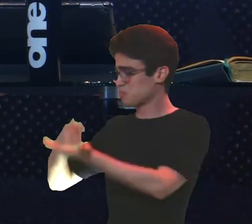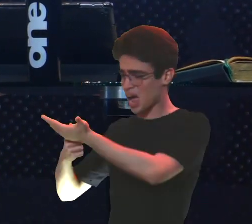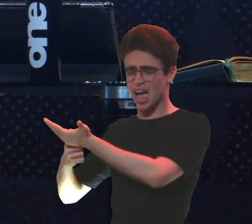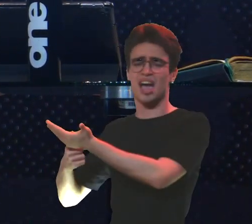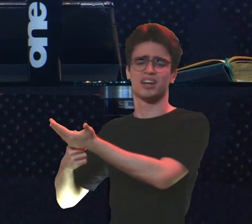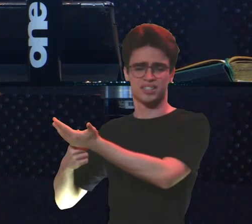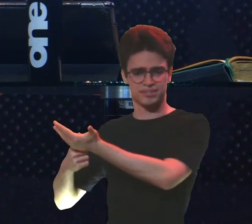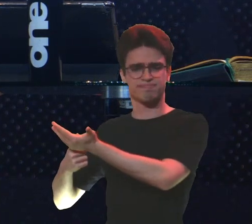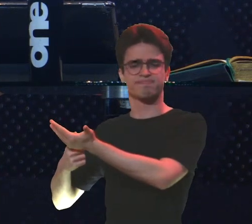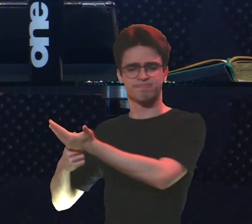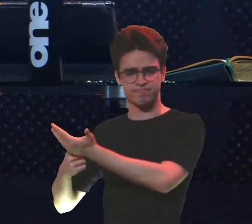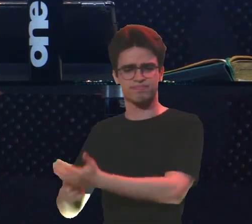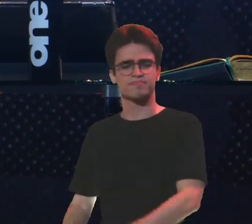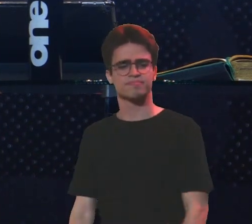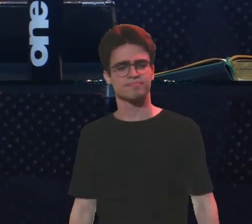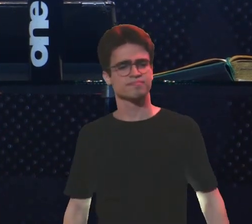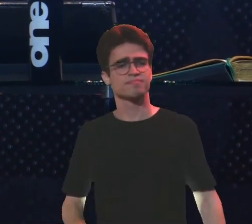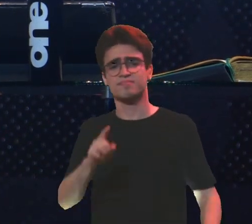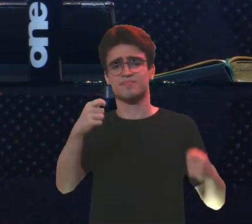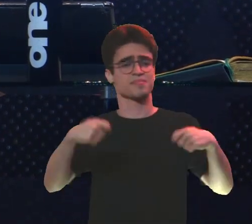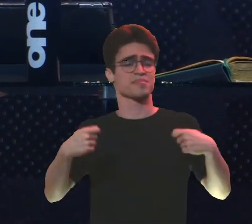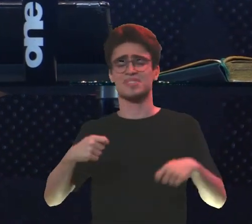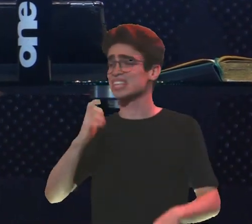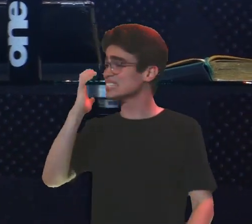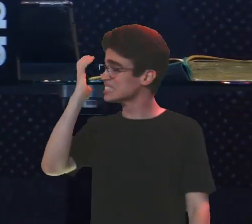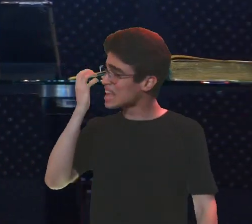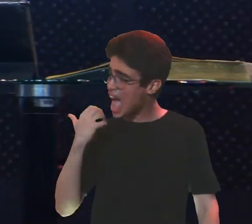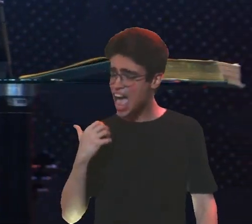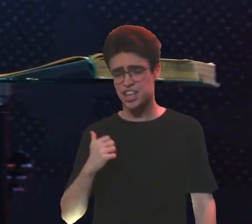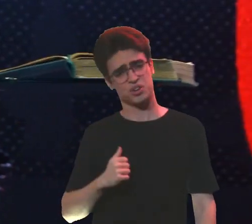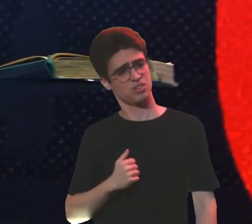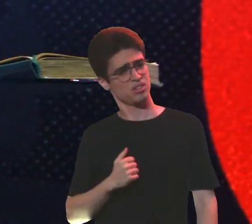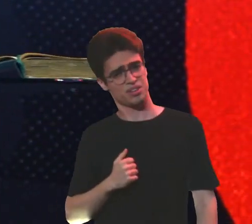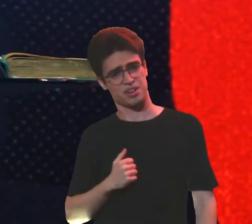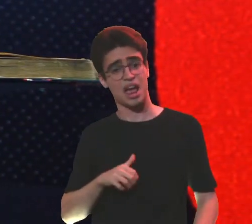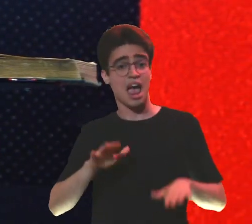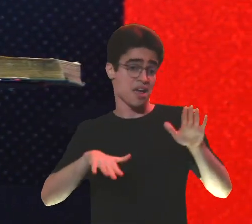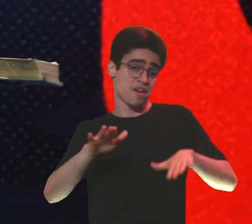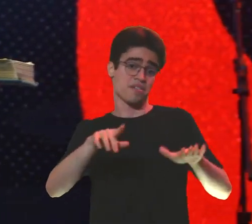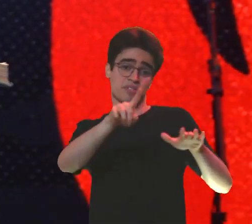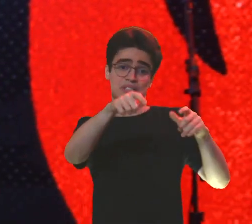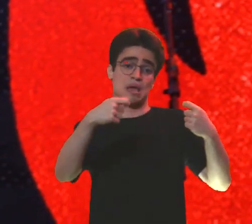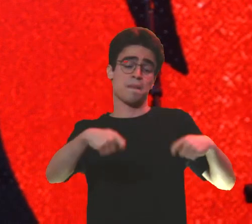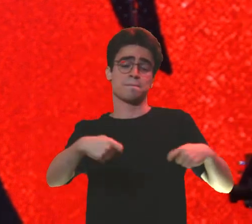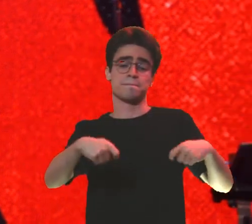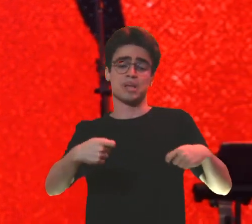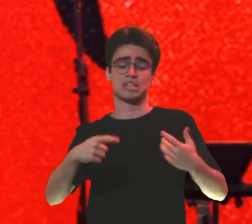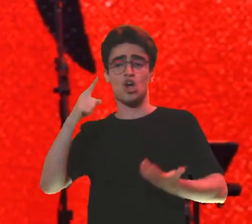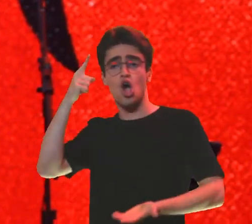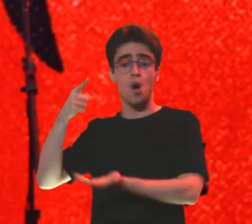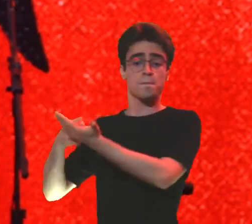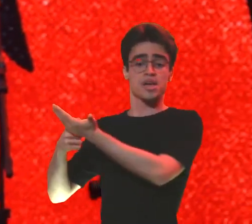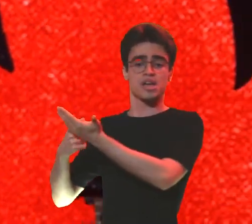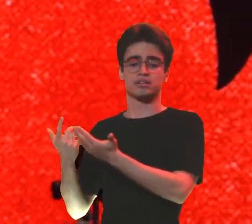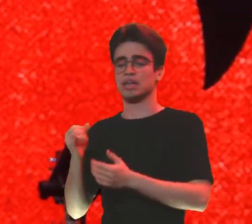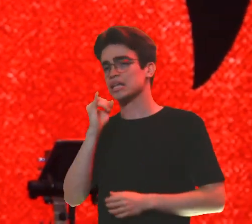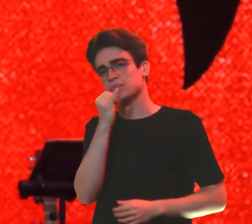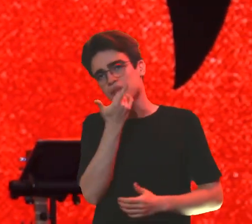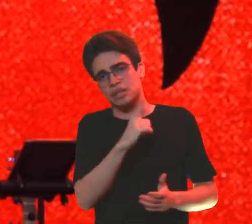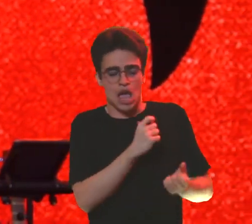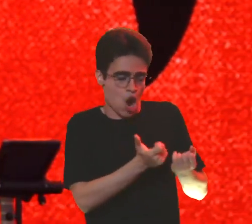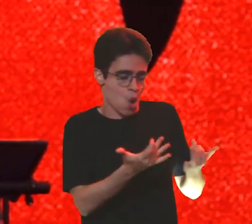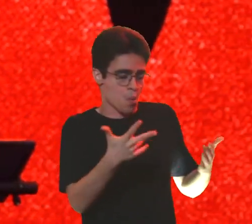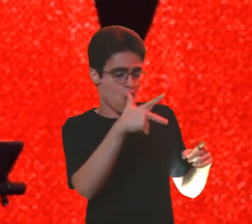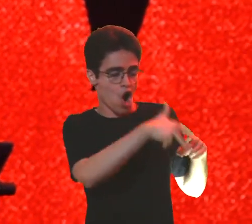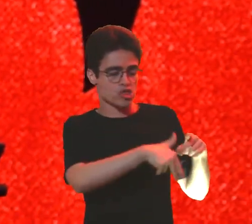Jesus. Um compromisso sério. Talvez você precise fazer um compromisso de cortar algumas coisas da tua